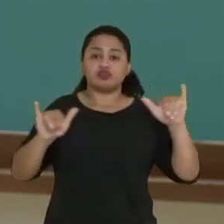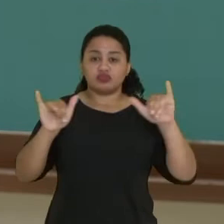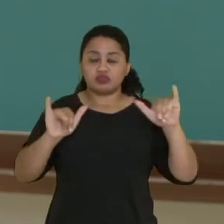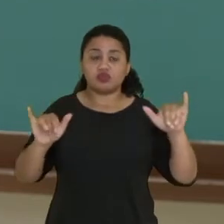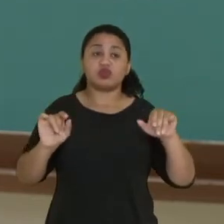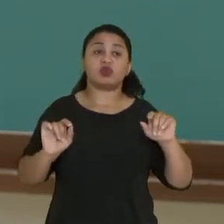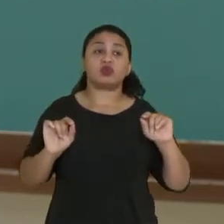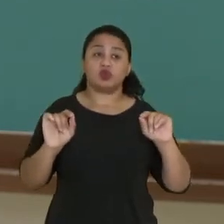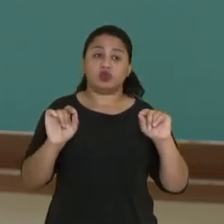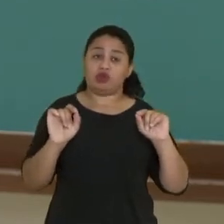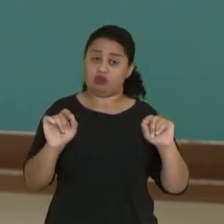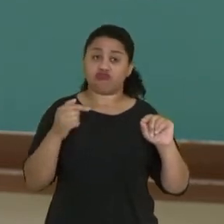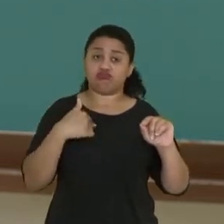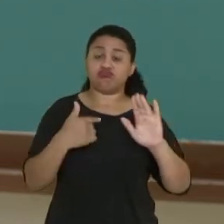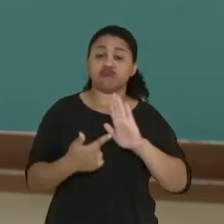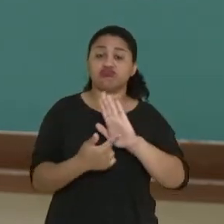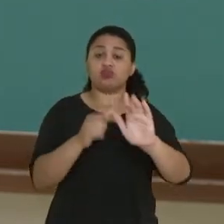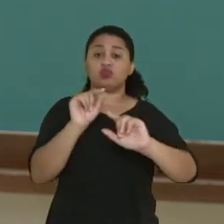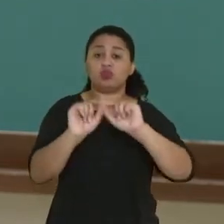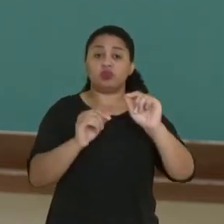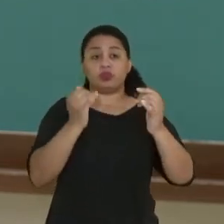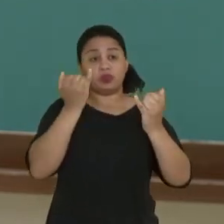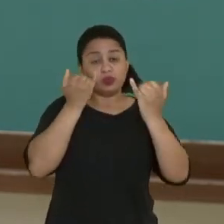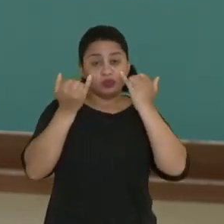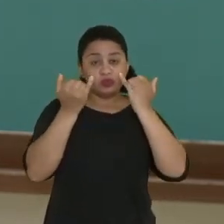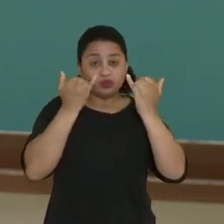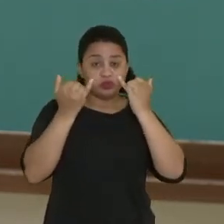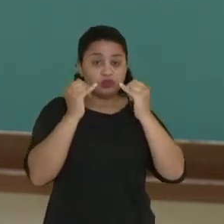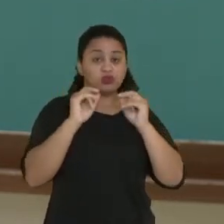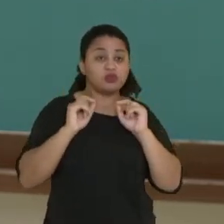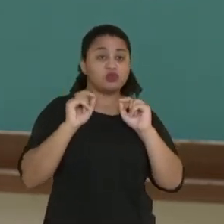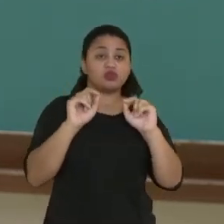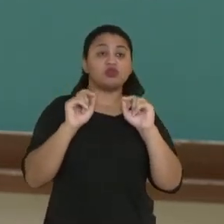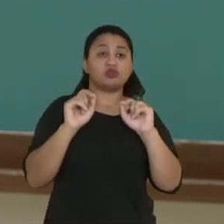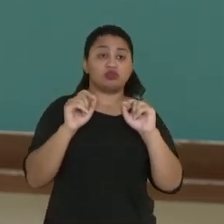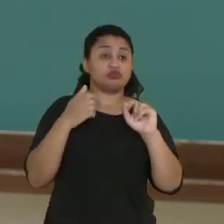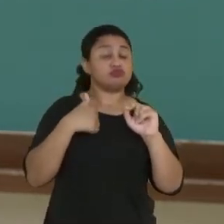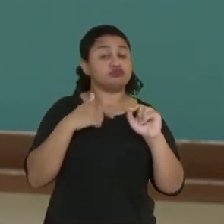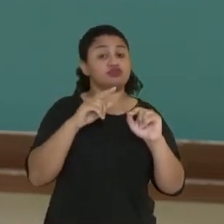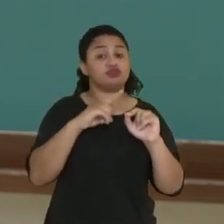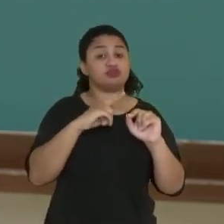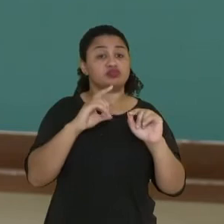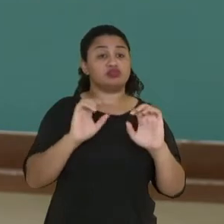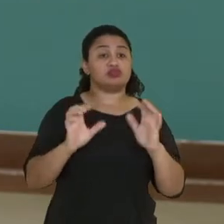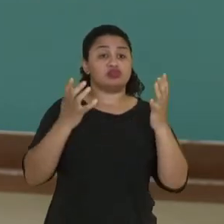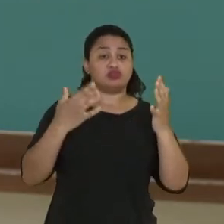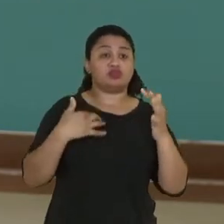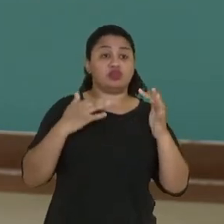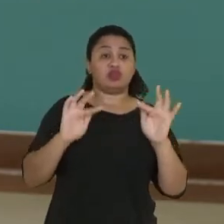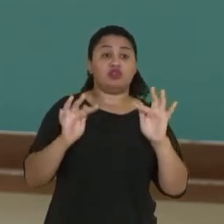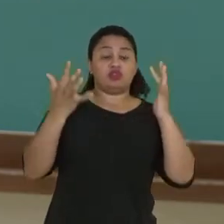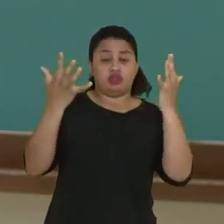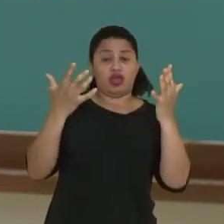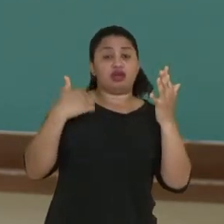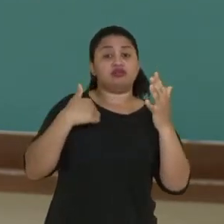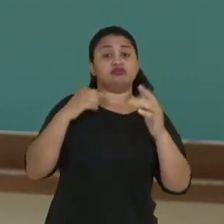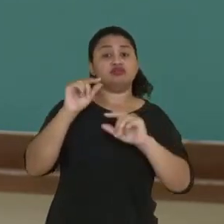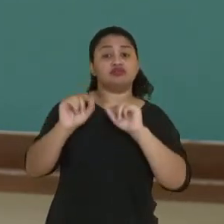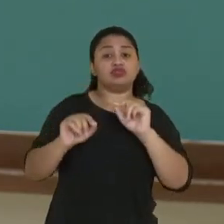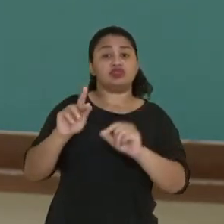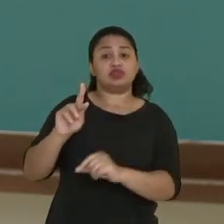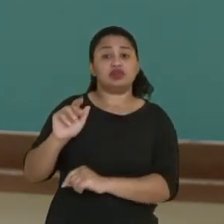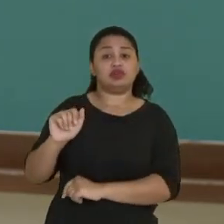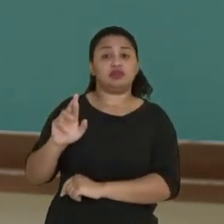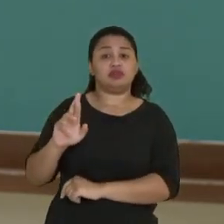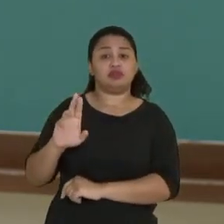na qual é apresentada então informações sobre uma das edições do nosso festival aqui de Parintins,